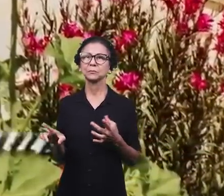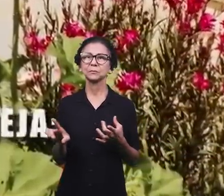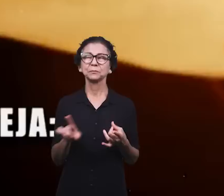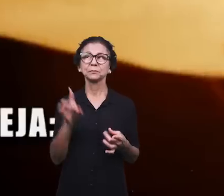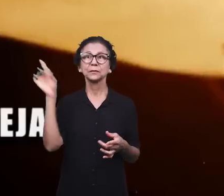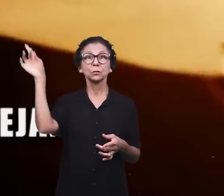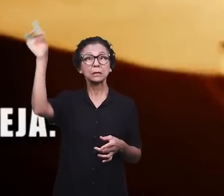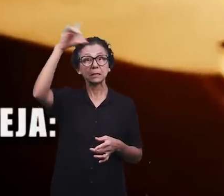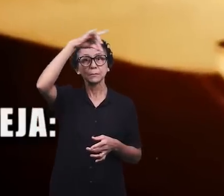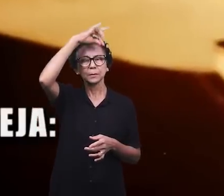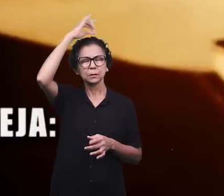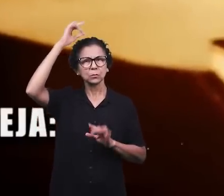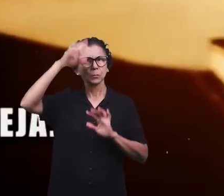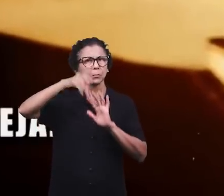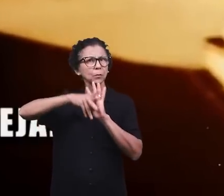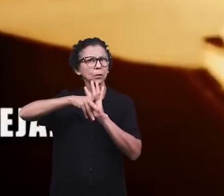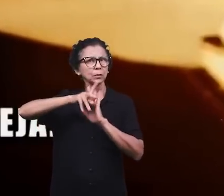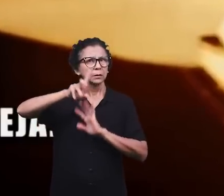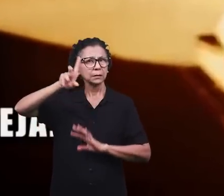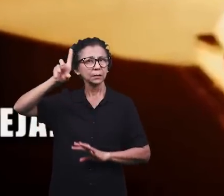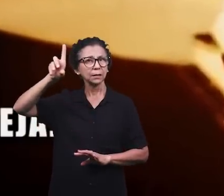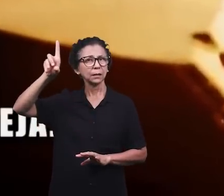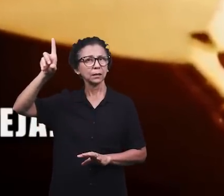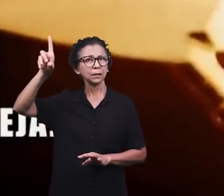pecador. O Espírito de